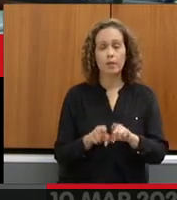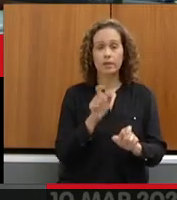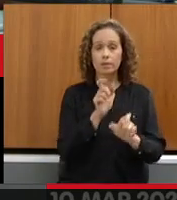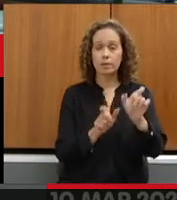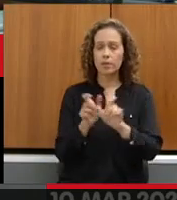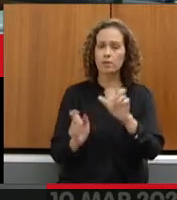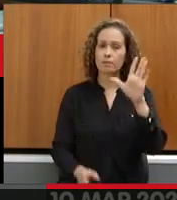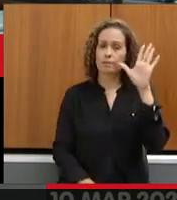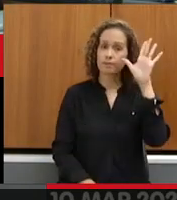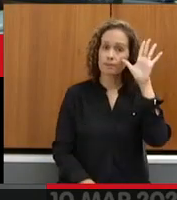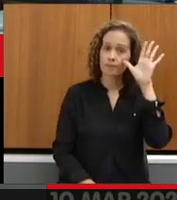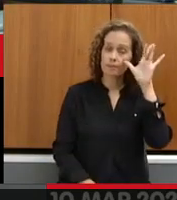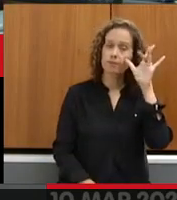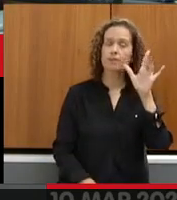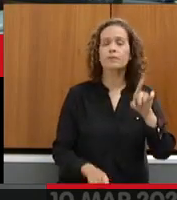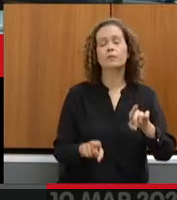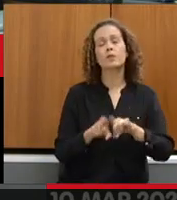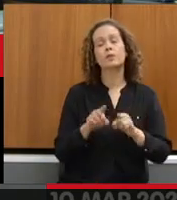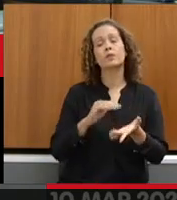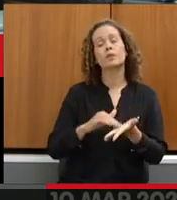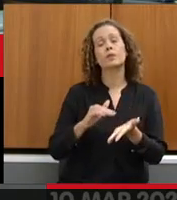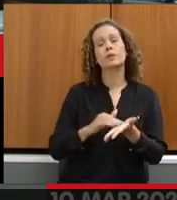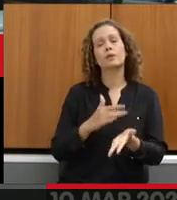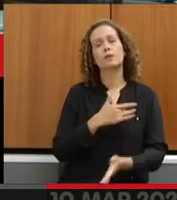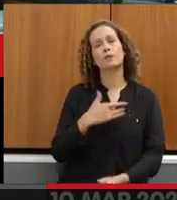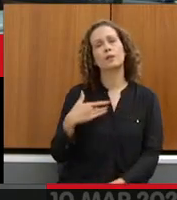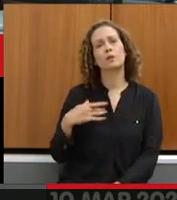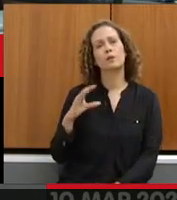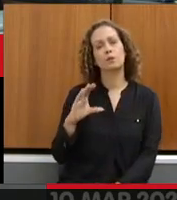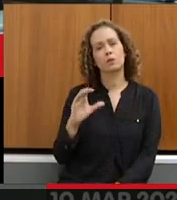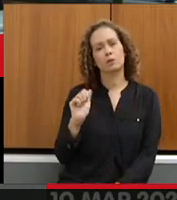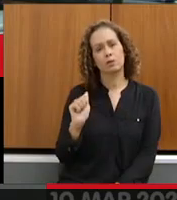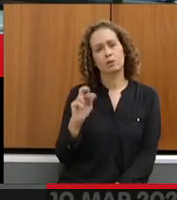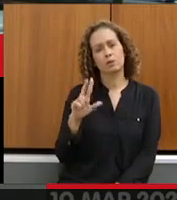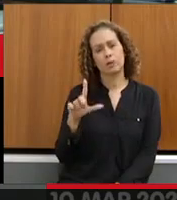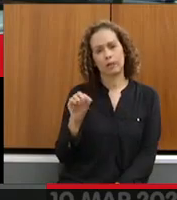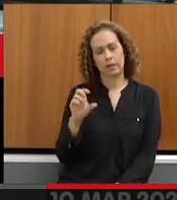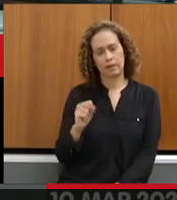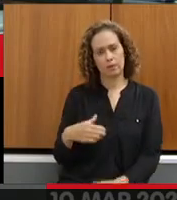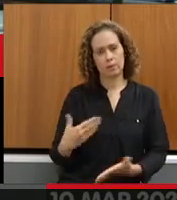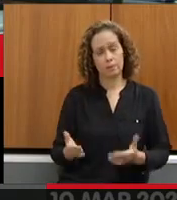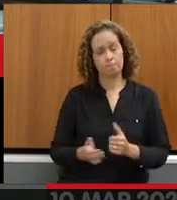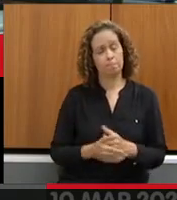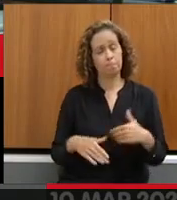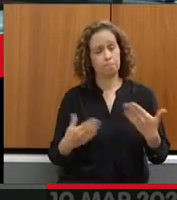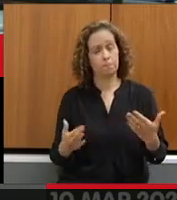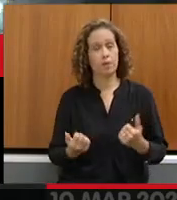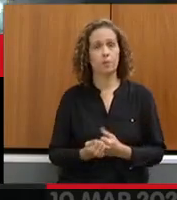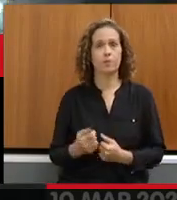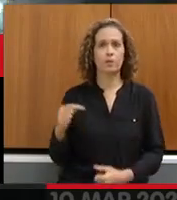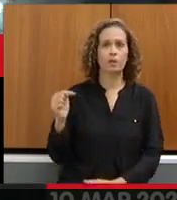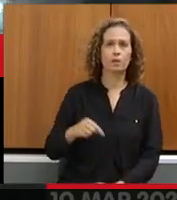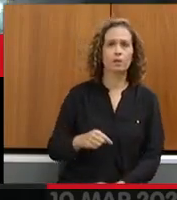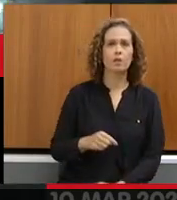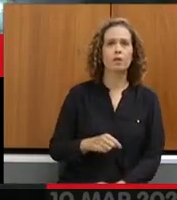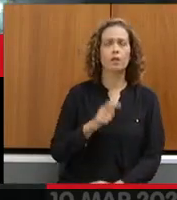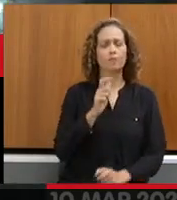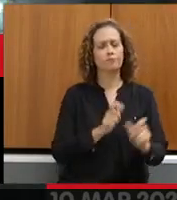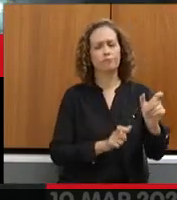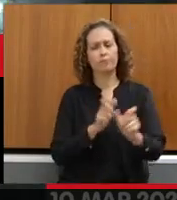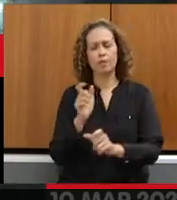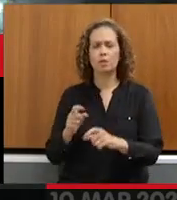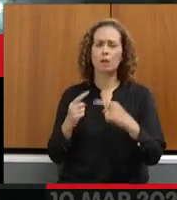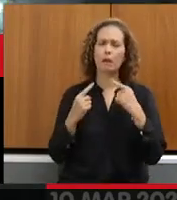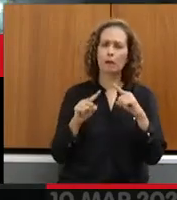secretário de saúde Carlos Eduardo secretário eu tive que ouvir aqui alguns parlamentares da oposição fazendo críticas infundadas